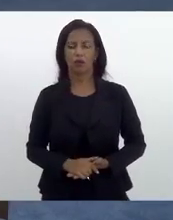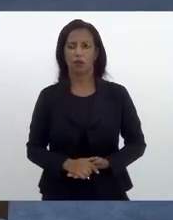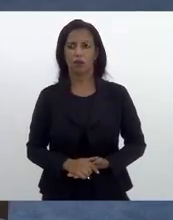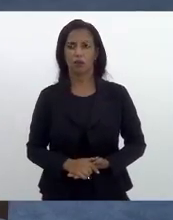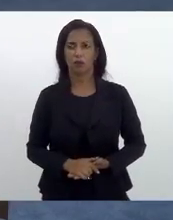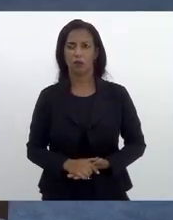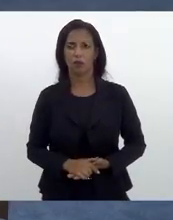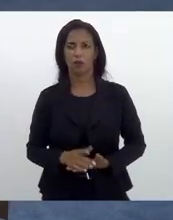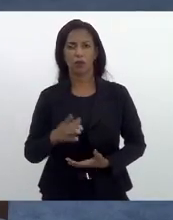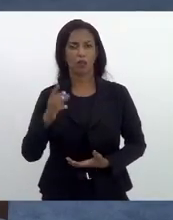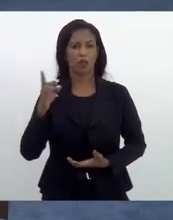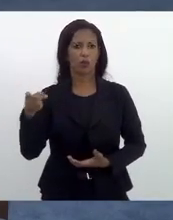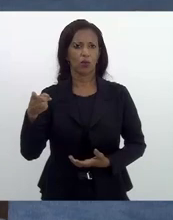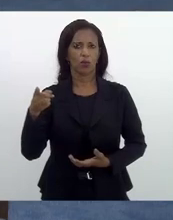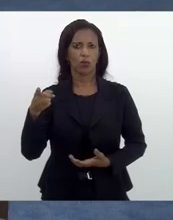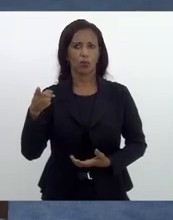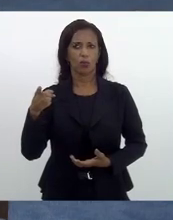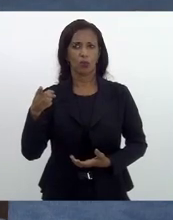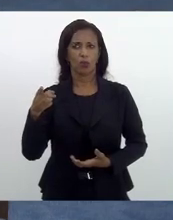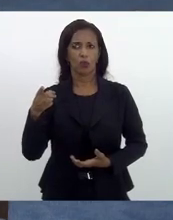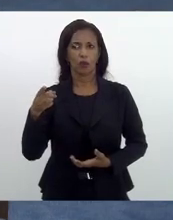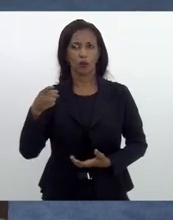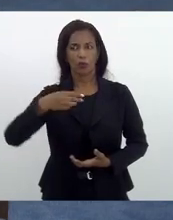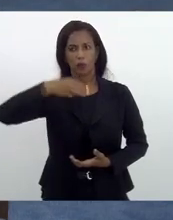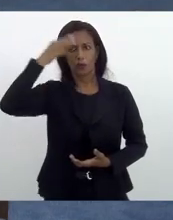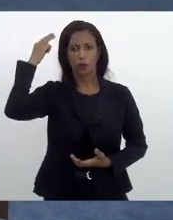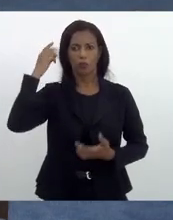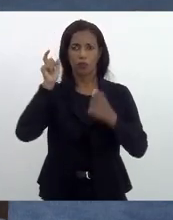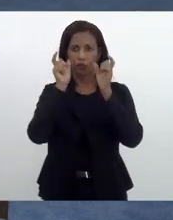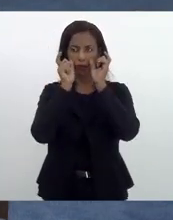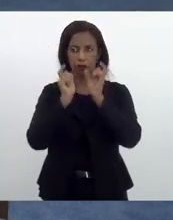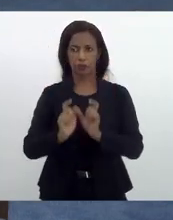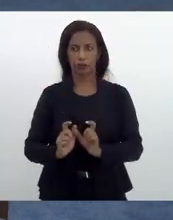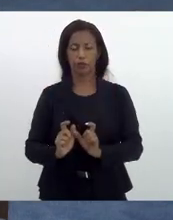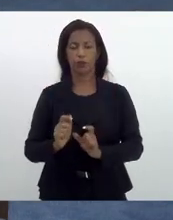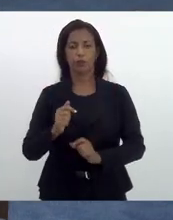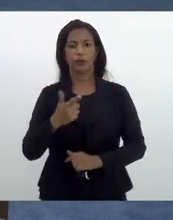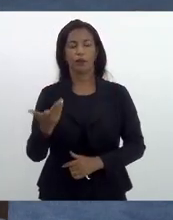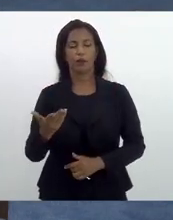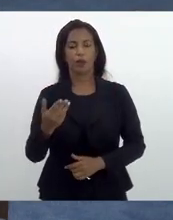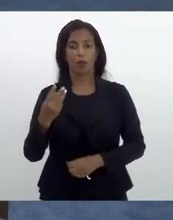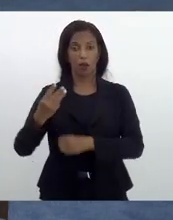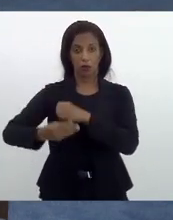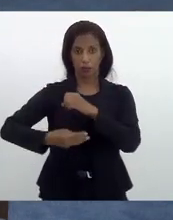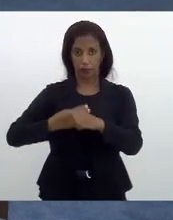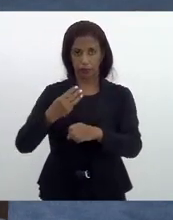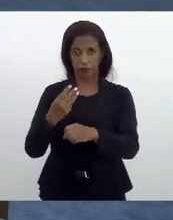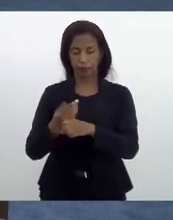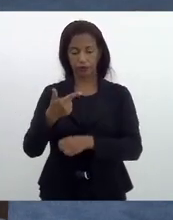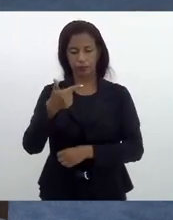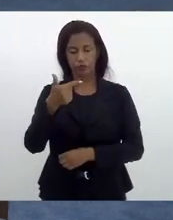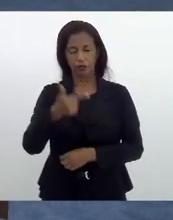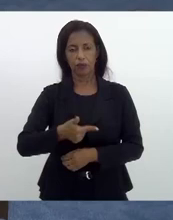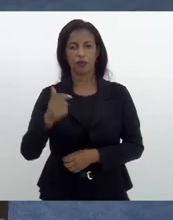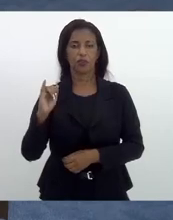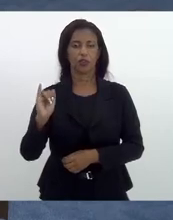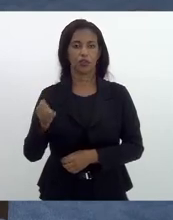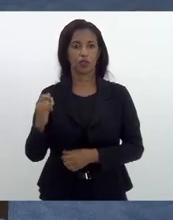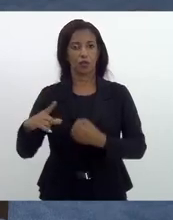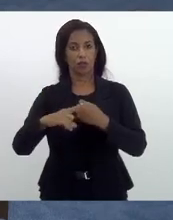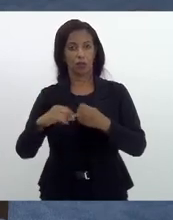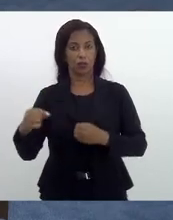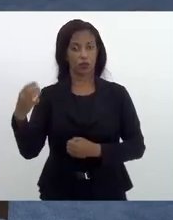nos chamou a atenção. Flávio, deixa eu encaminhar assim. Em relação à questão do triênio a partir de 2 de janeiro, em relação ao artigo